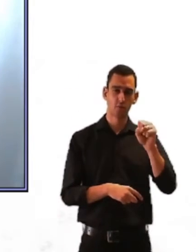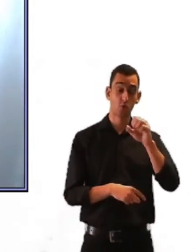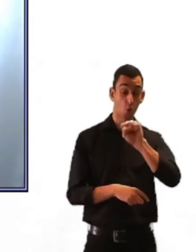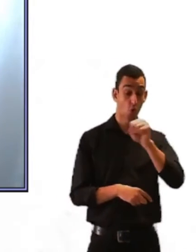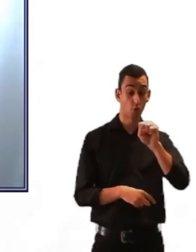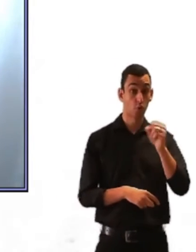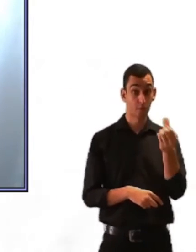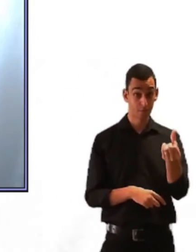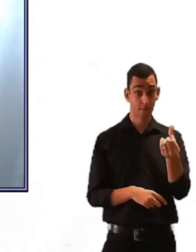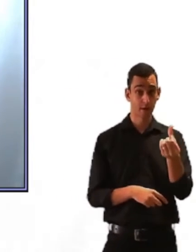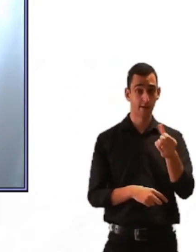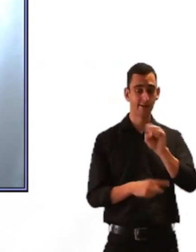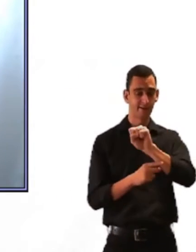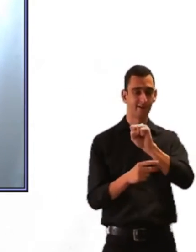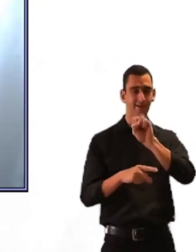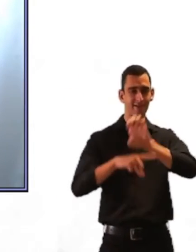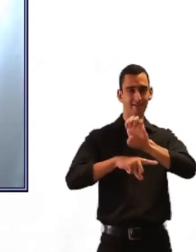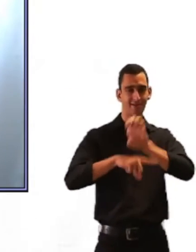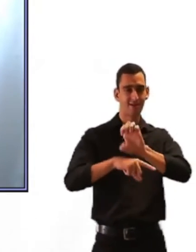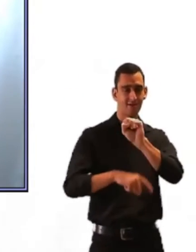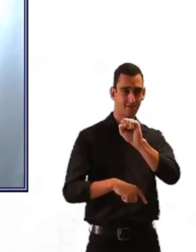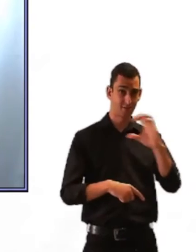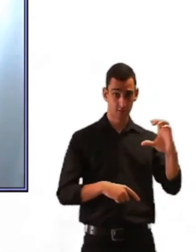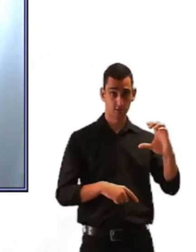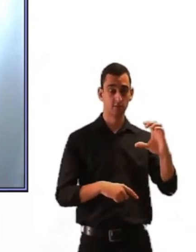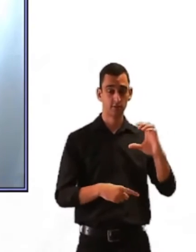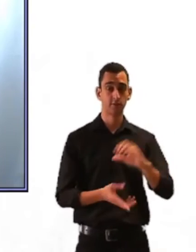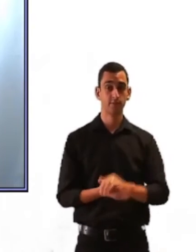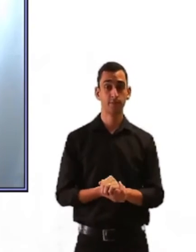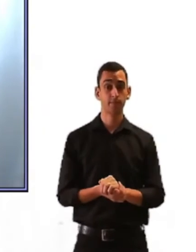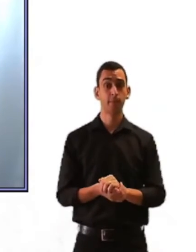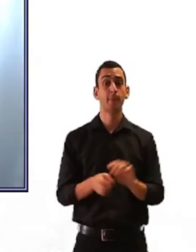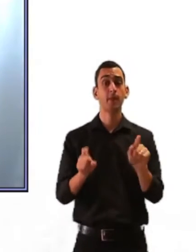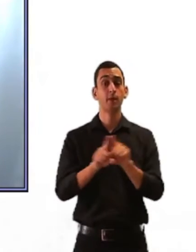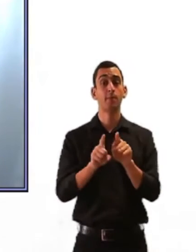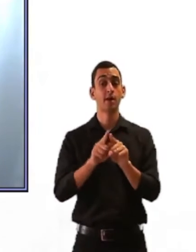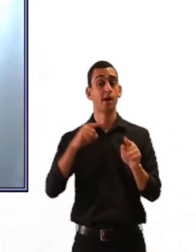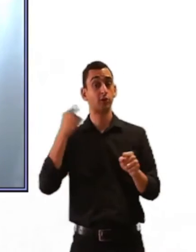Santa Catarina. E o defensor público que promoveu,